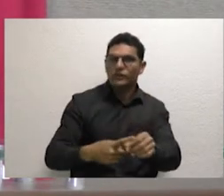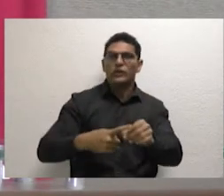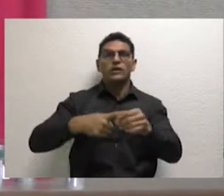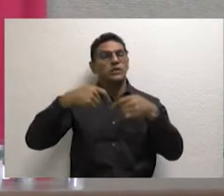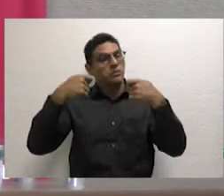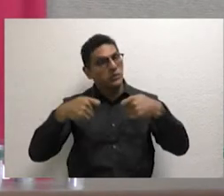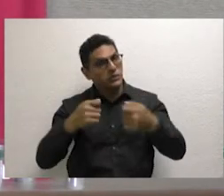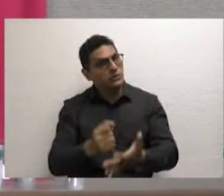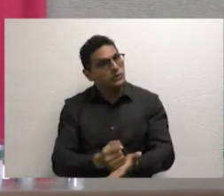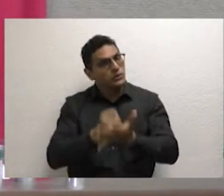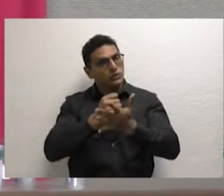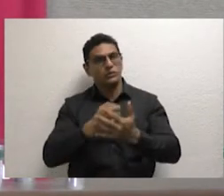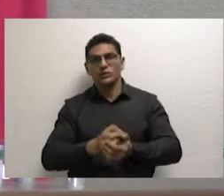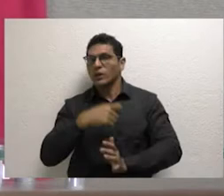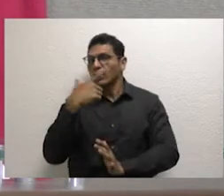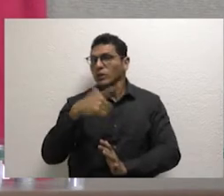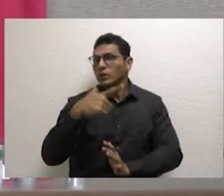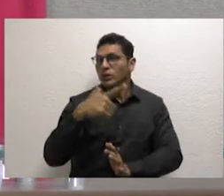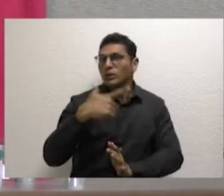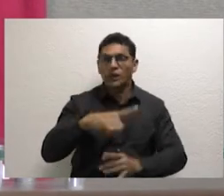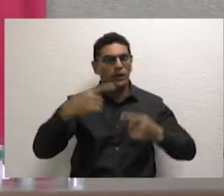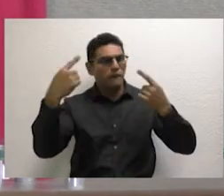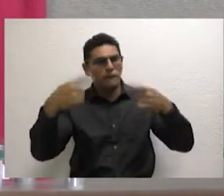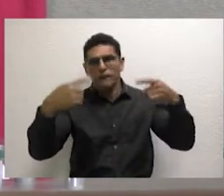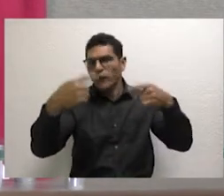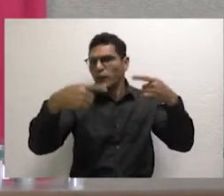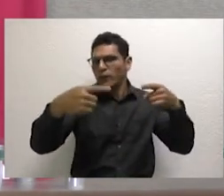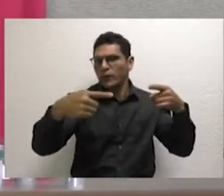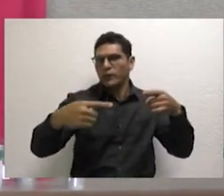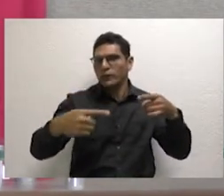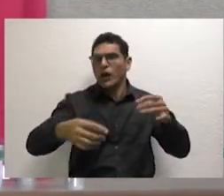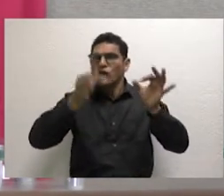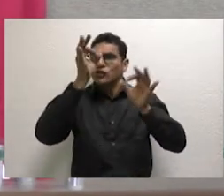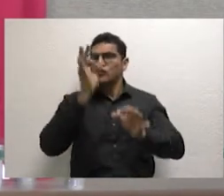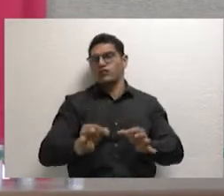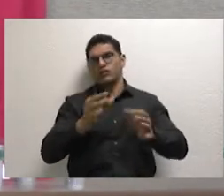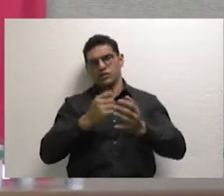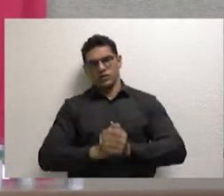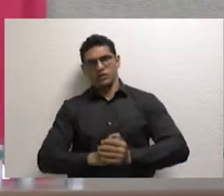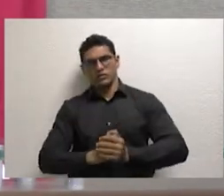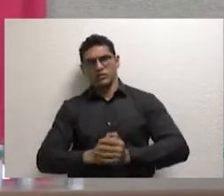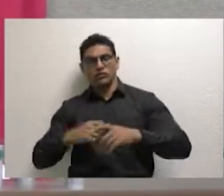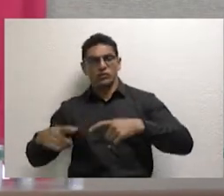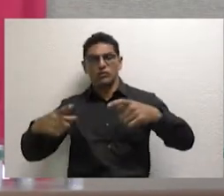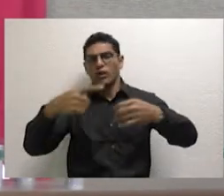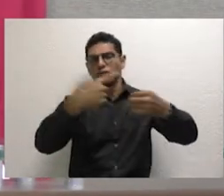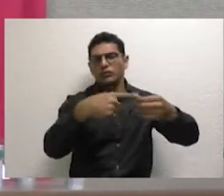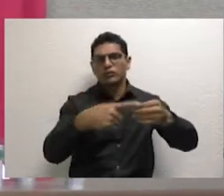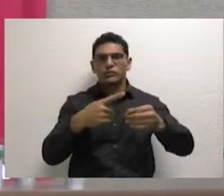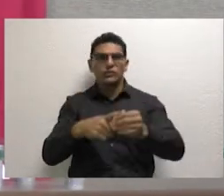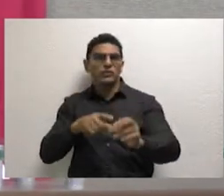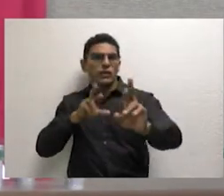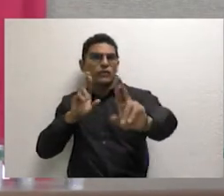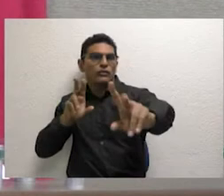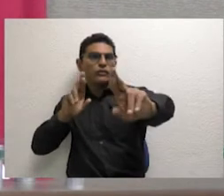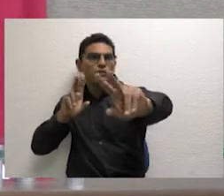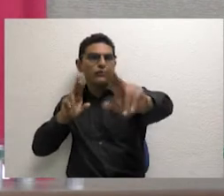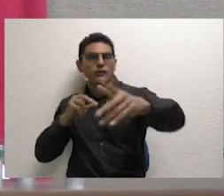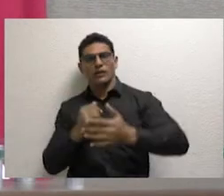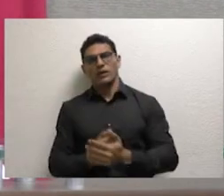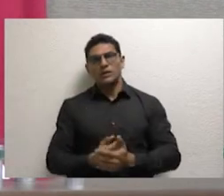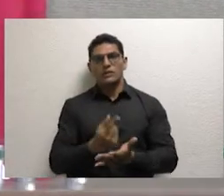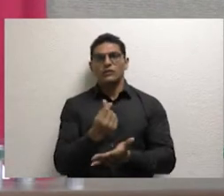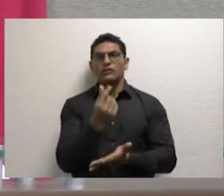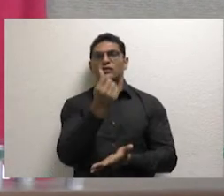e eles não têm uma competição leal com outros municípios diante da diferença de preço